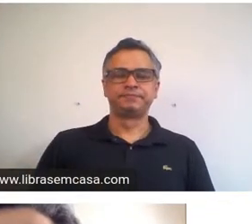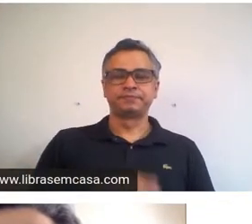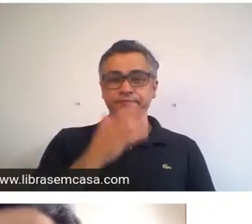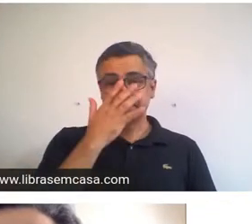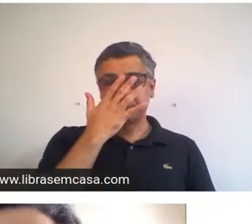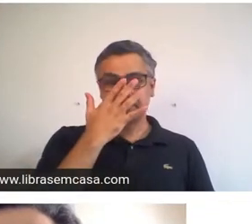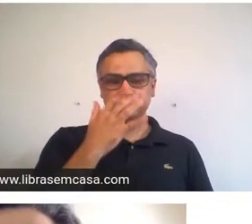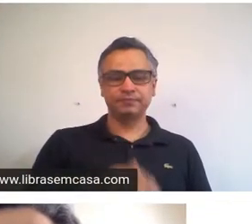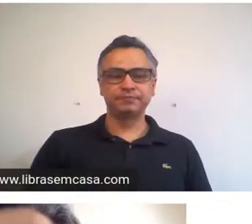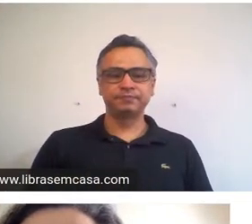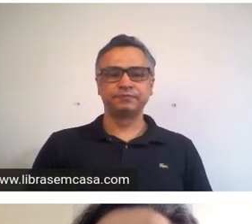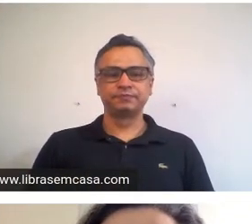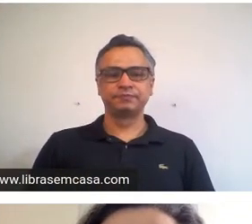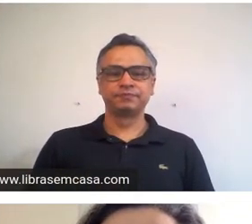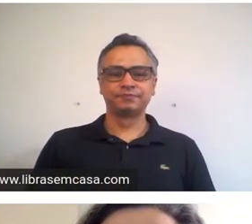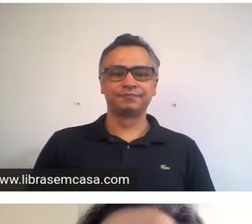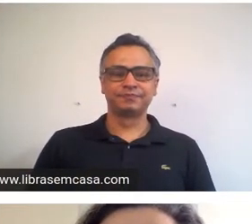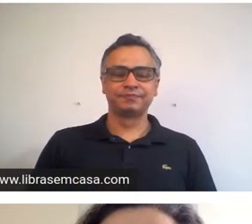Legal.